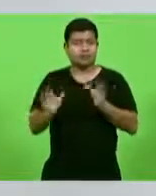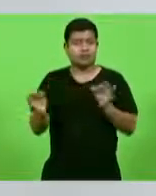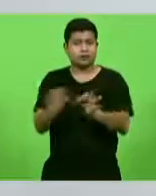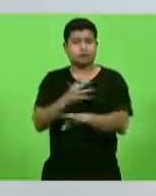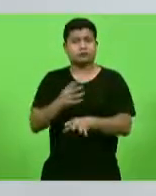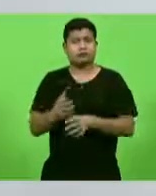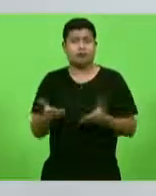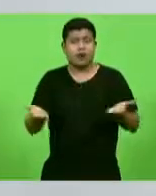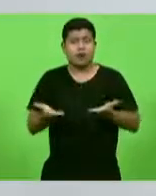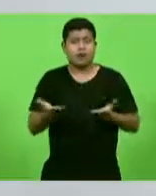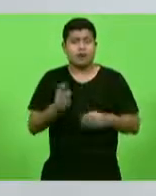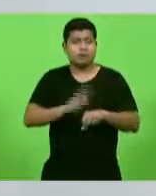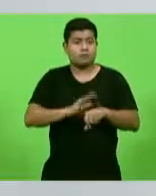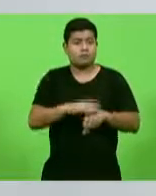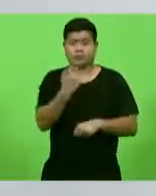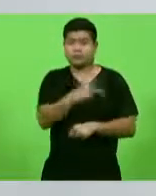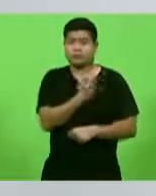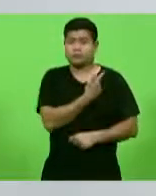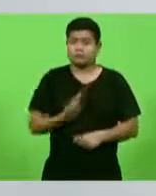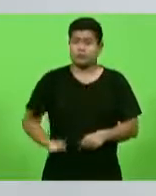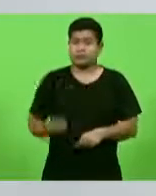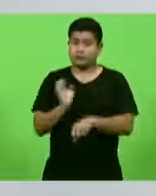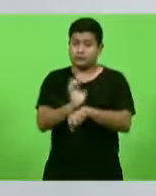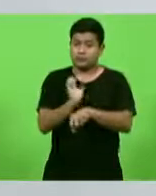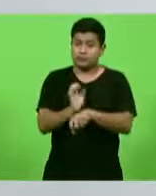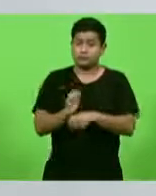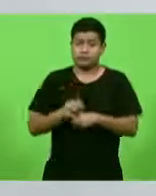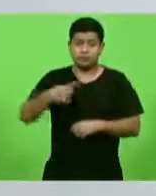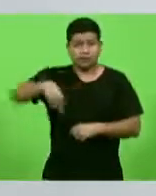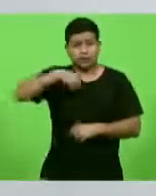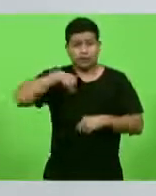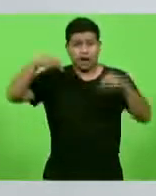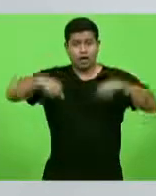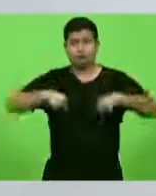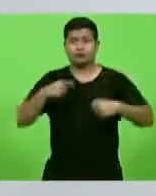dela. E nós vamos continuar aqui